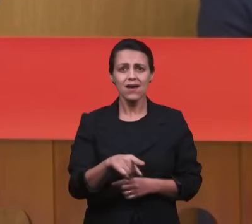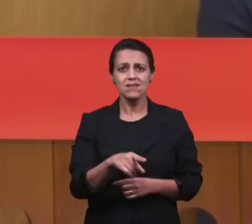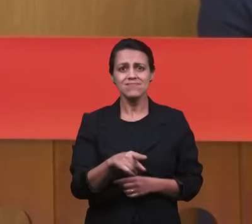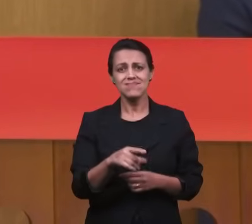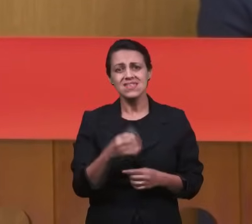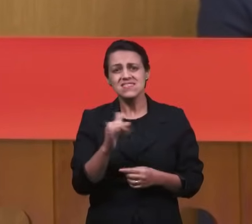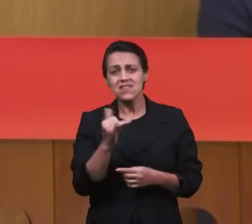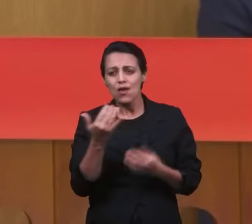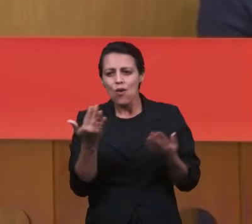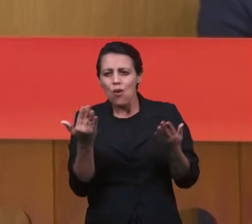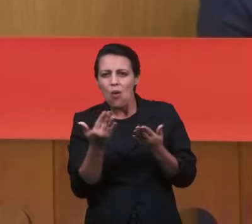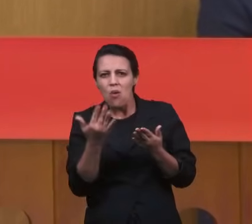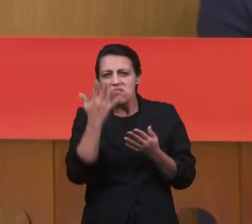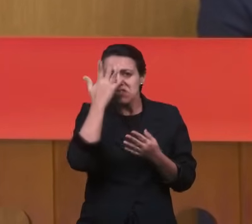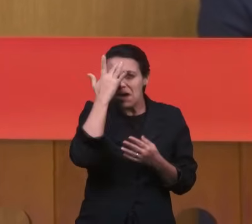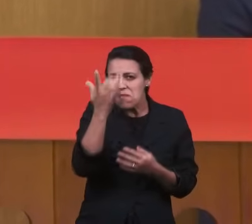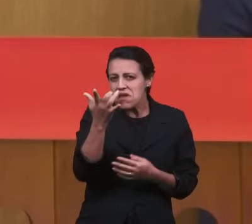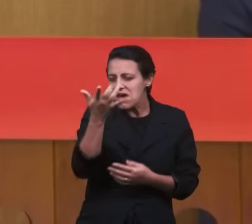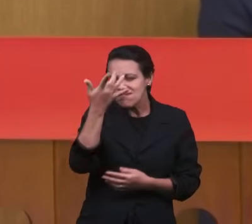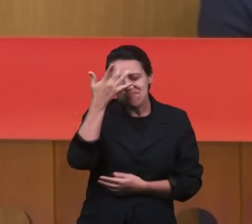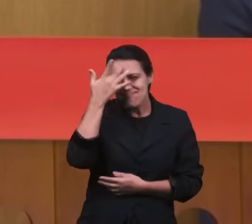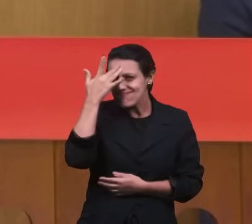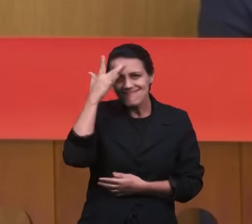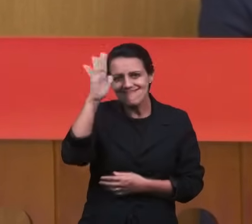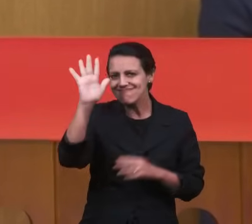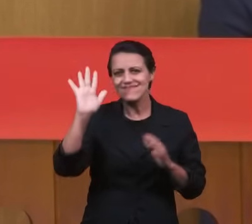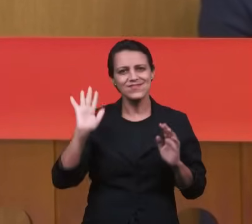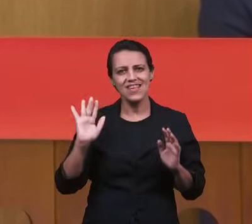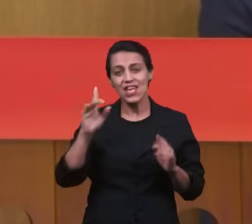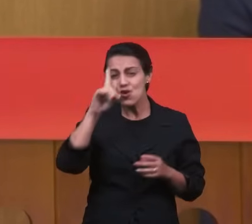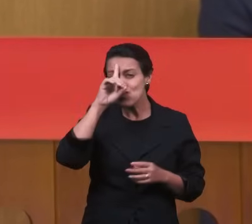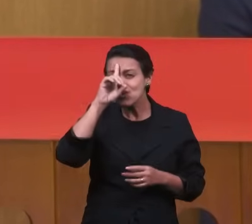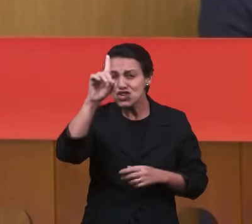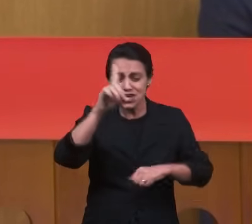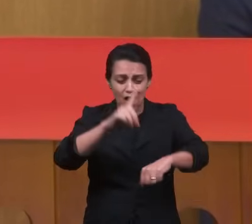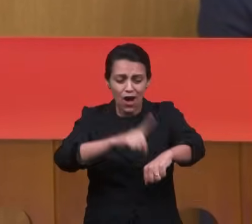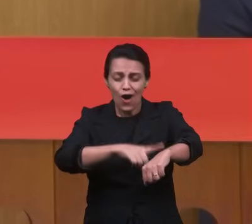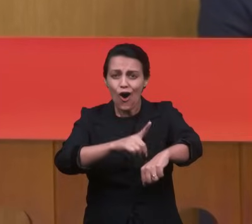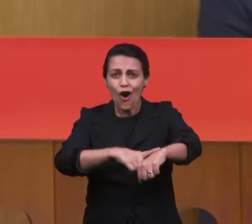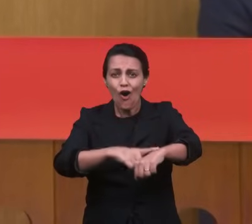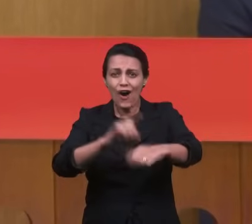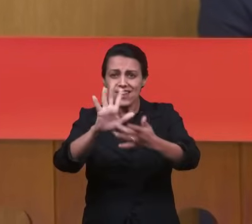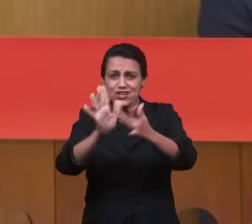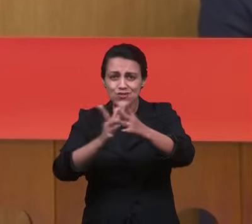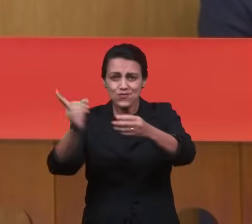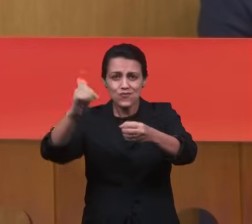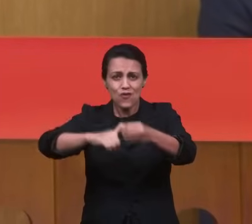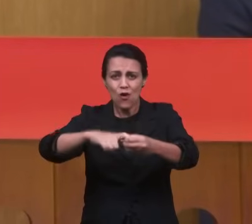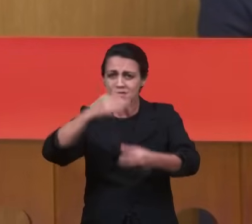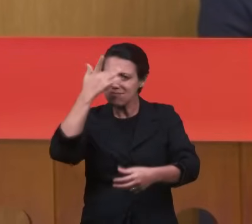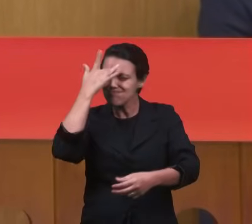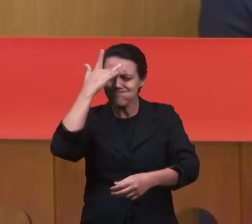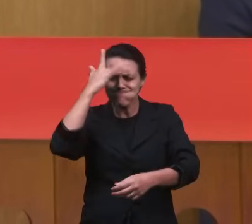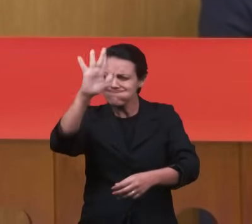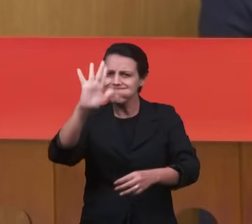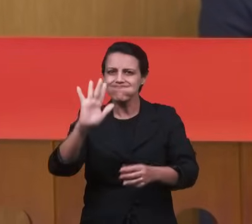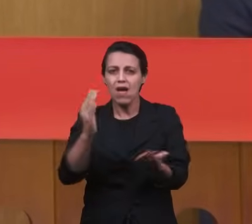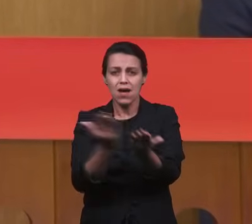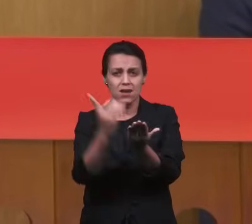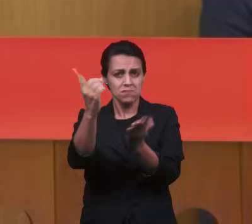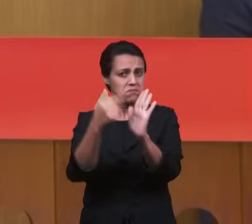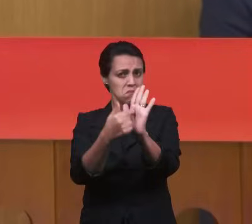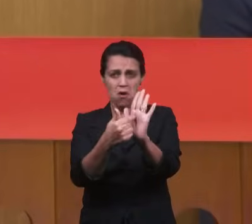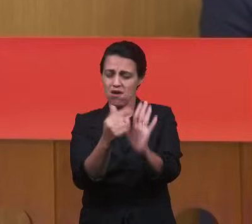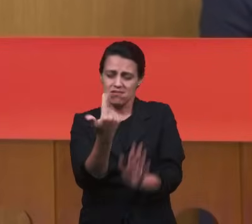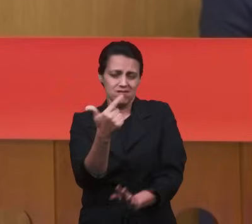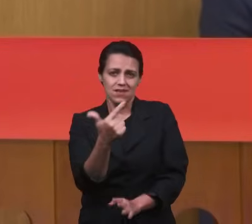hoje, vai ser amanhã, ninguém sabe. A Bíblia, o dia nem a hora, falou a respeito da vinda do Senhor Jesus. Isso é ótimo, porque dá